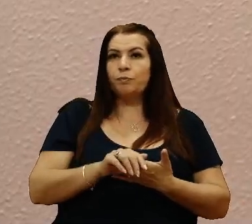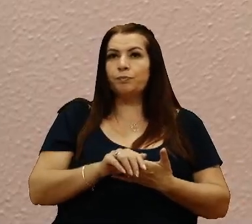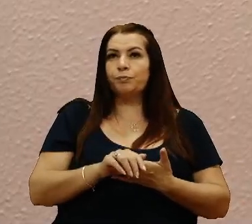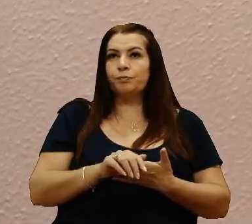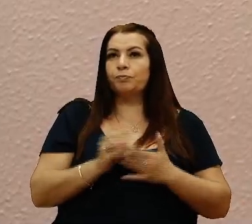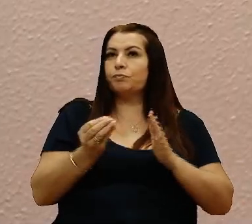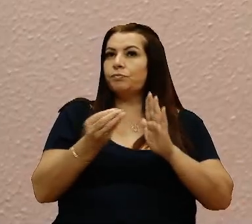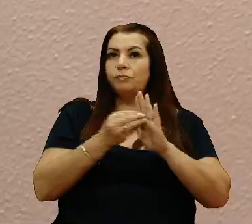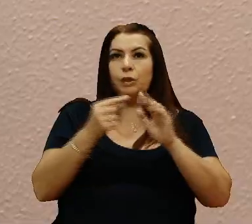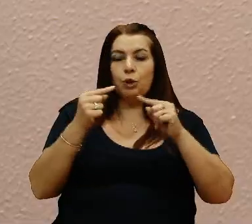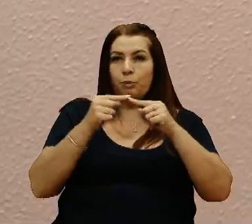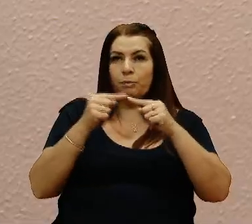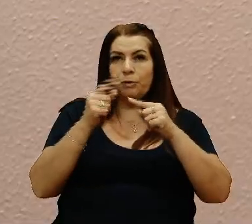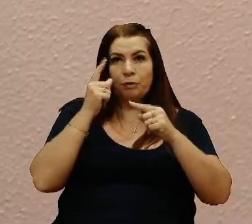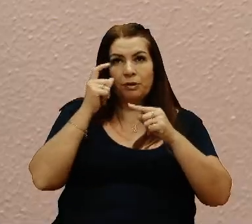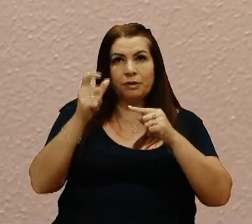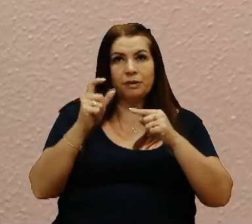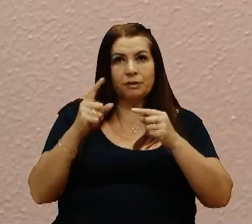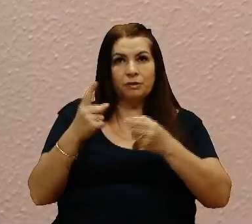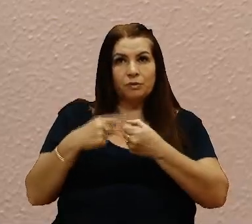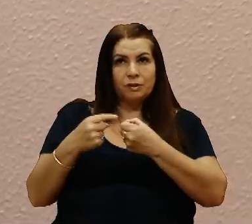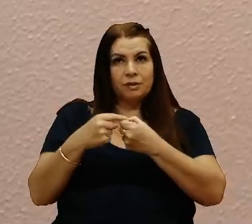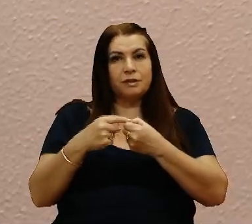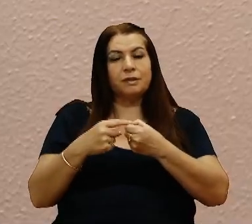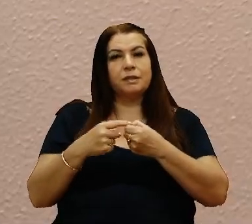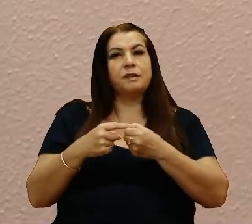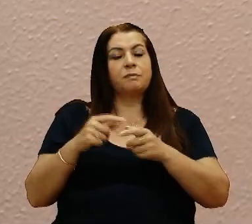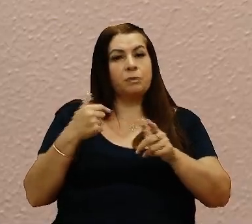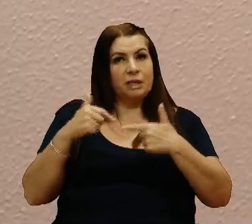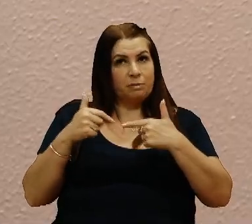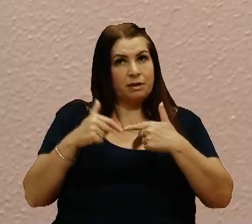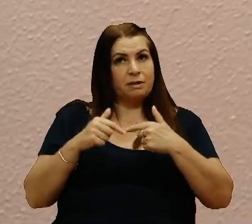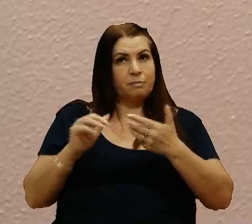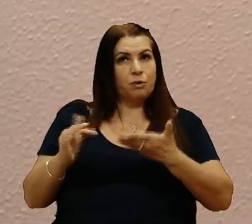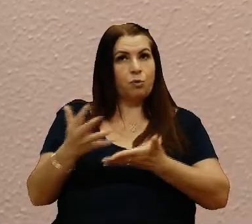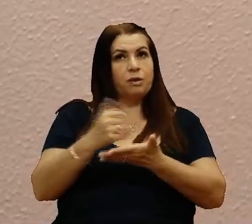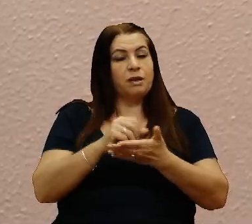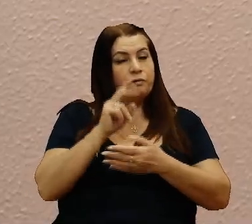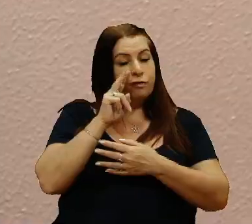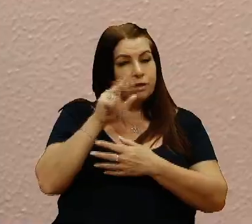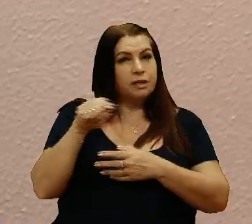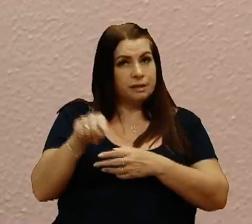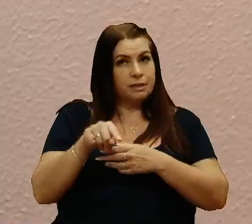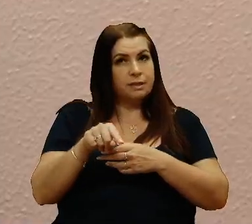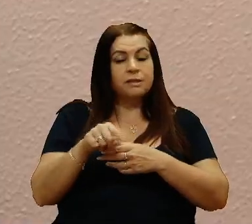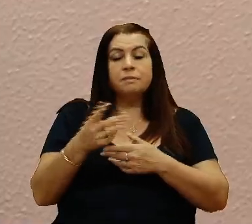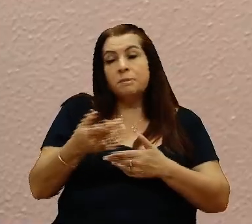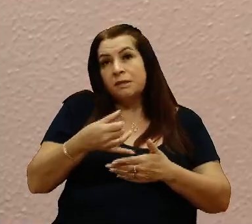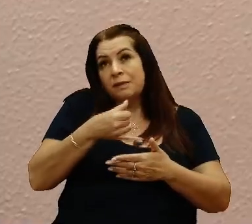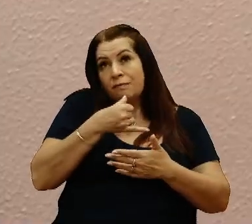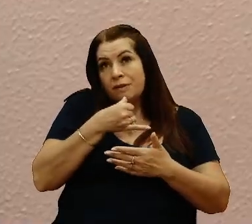com os interesses da nossa cidade. Vamos trabalhar para que a Codeca se fortaleça, mas, infelizmente, Milton